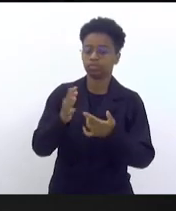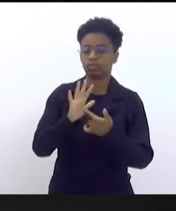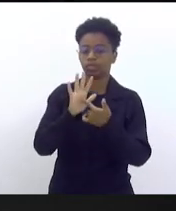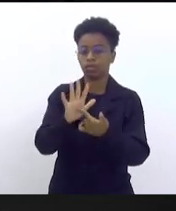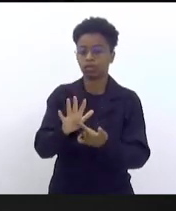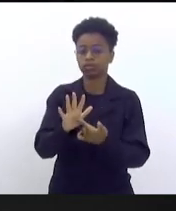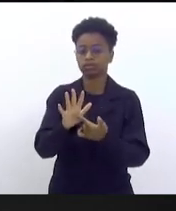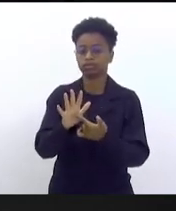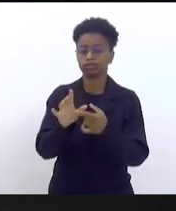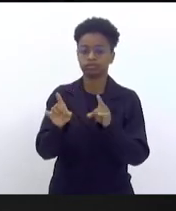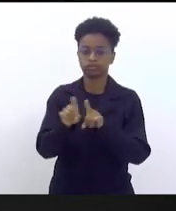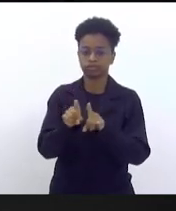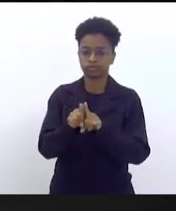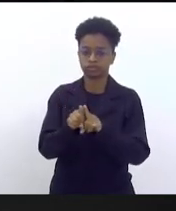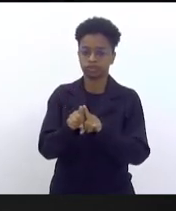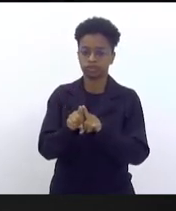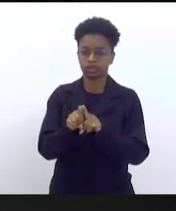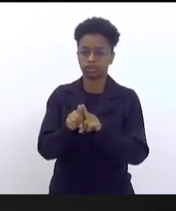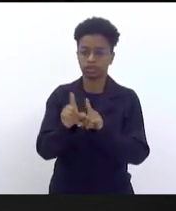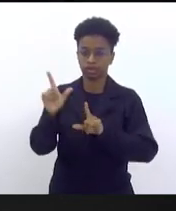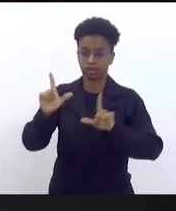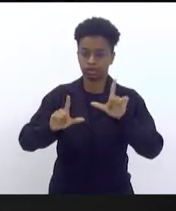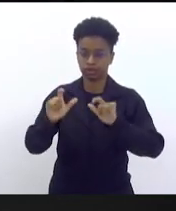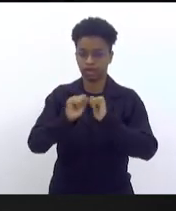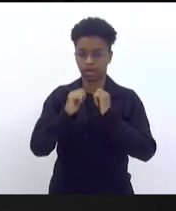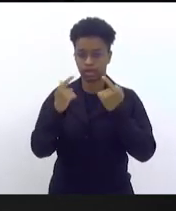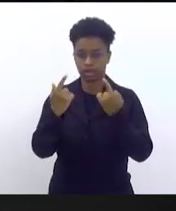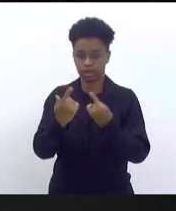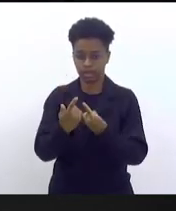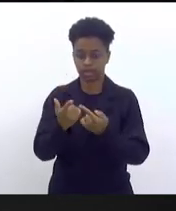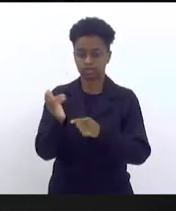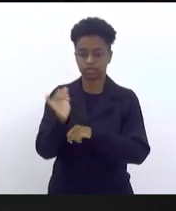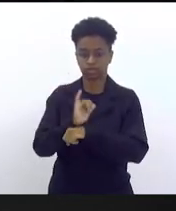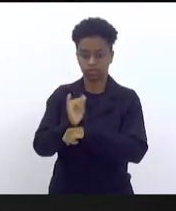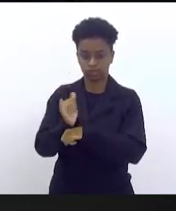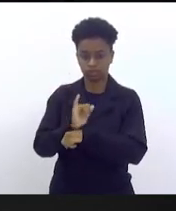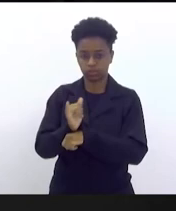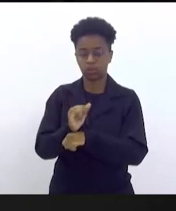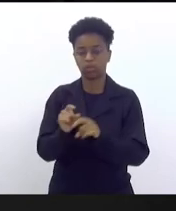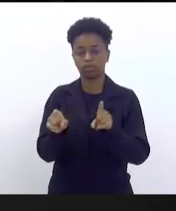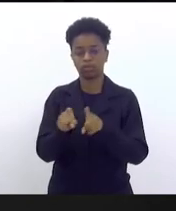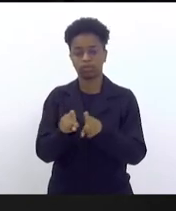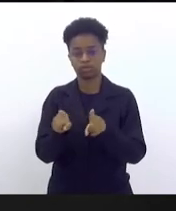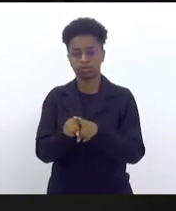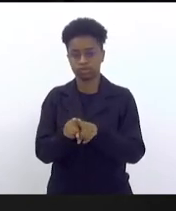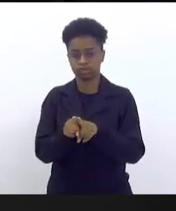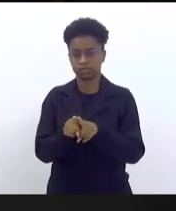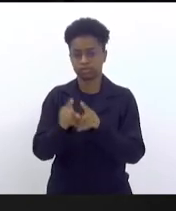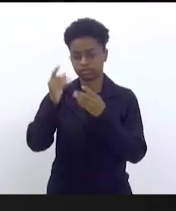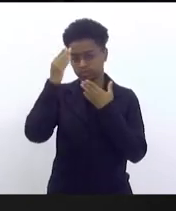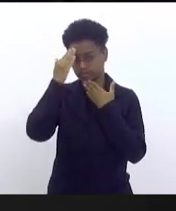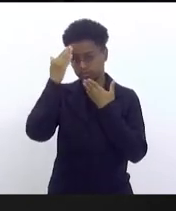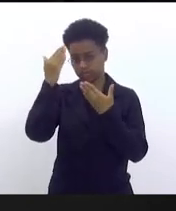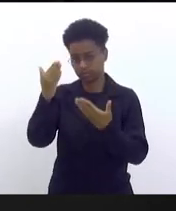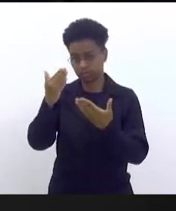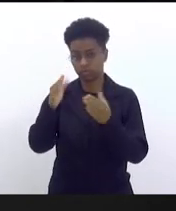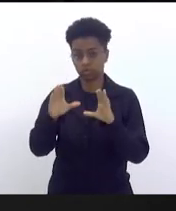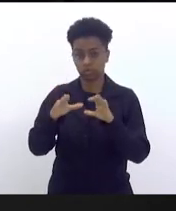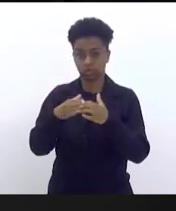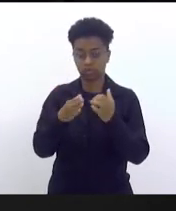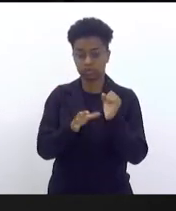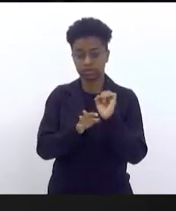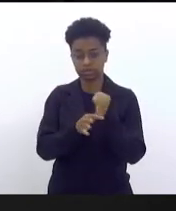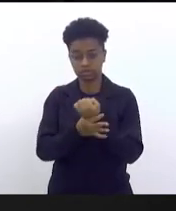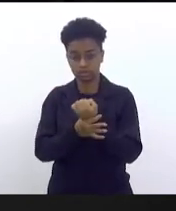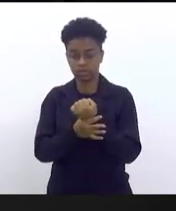da transmissão da Tv alerj no canal do YouTube e também agradecer a equipe de segurança